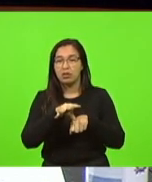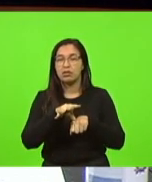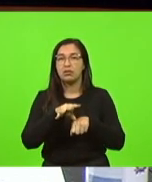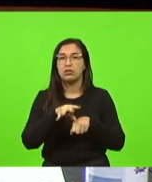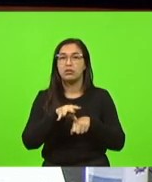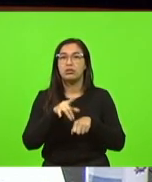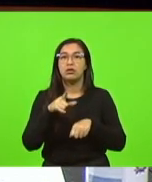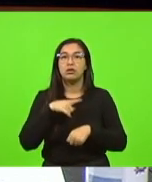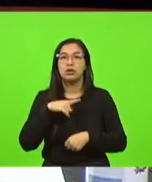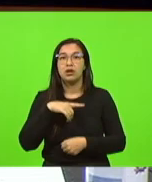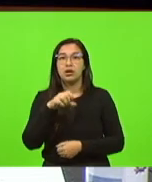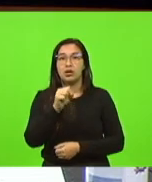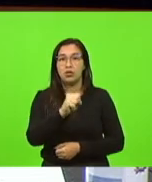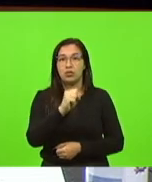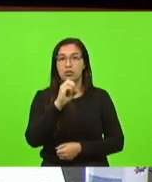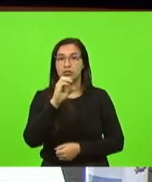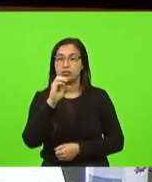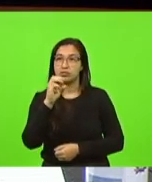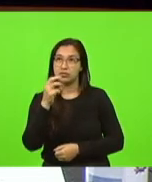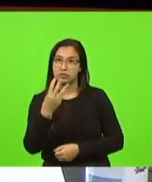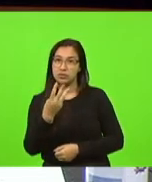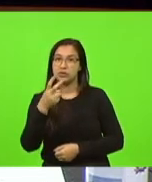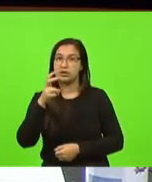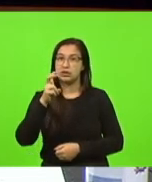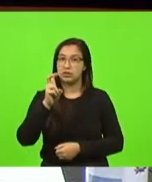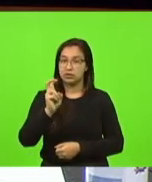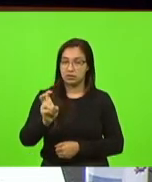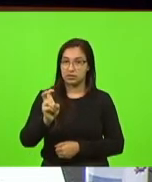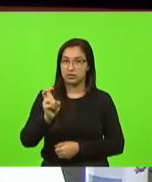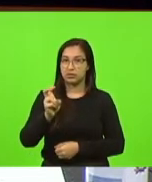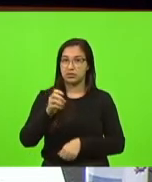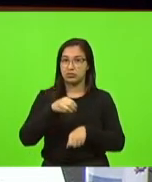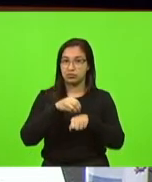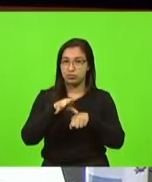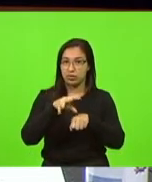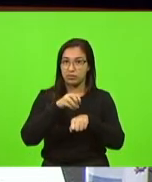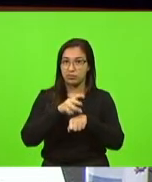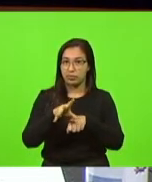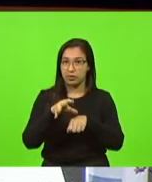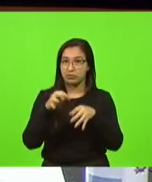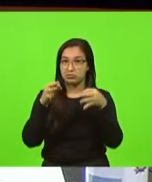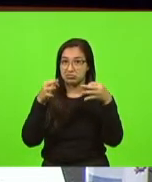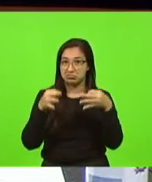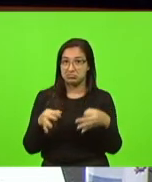de 835 sugestões formais,